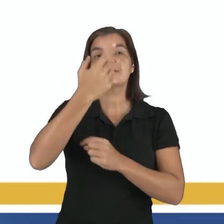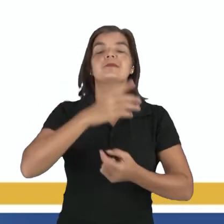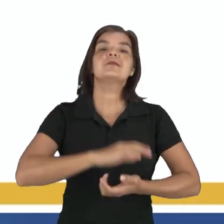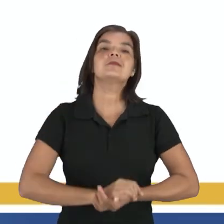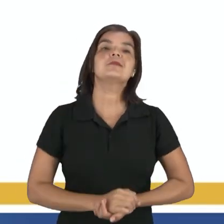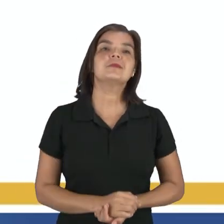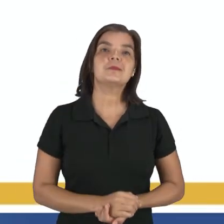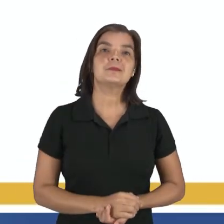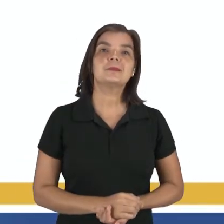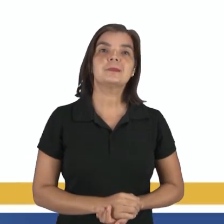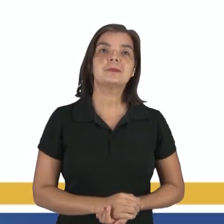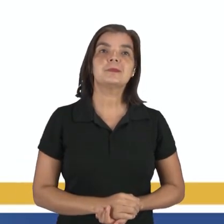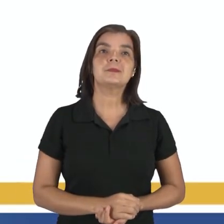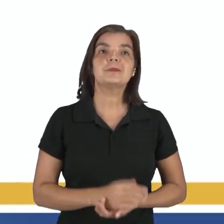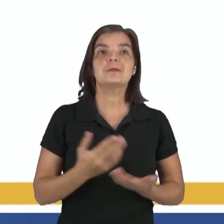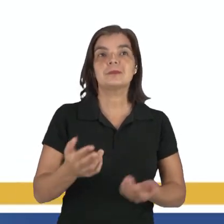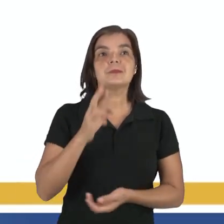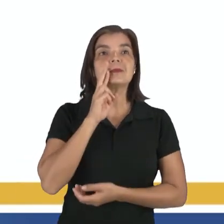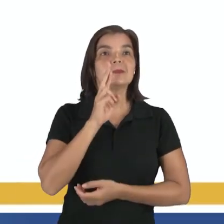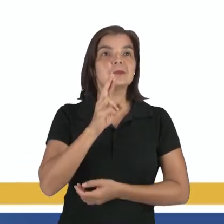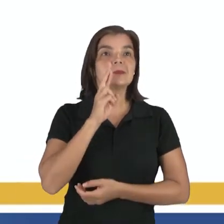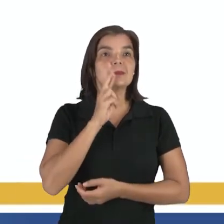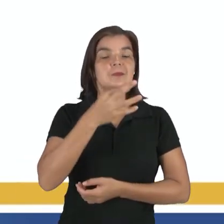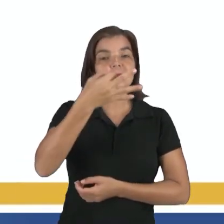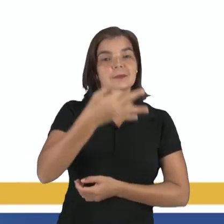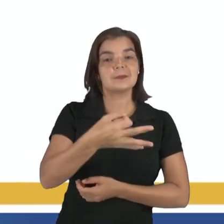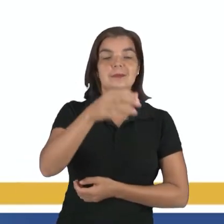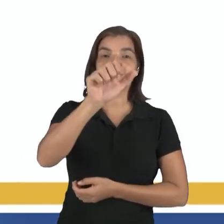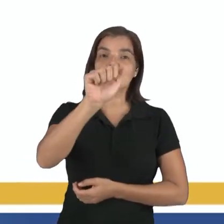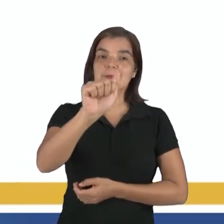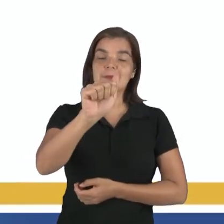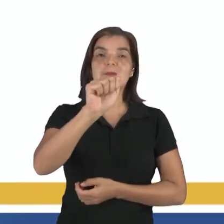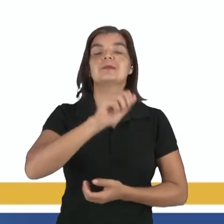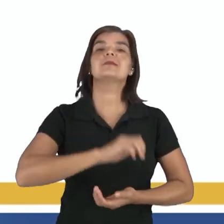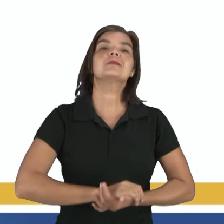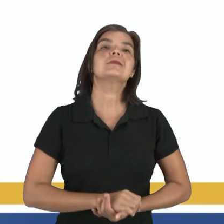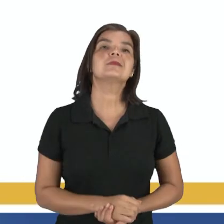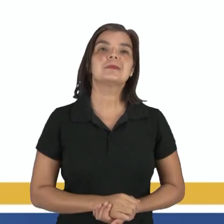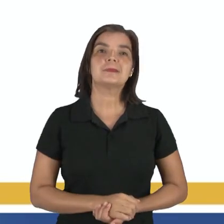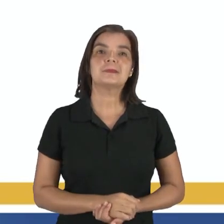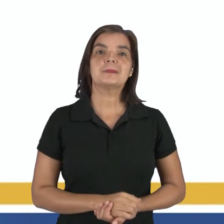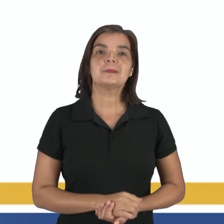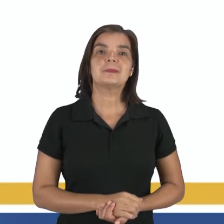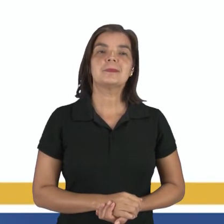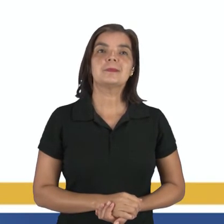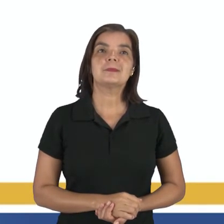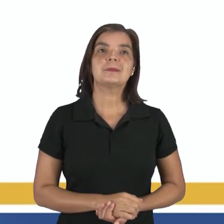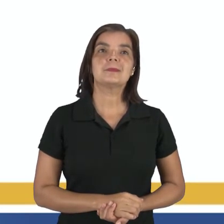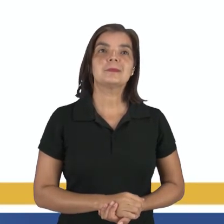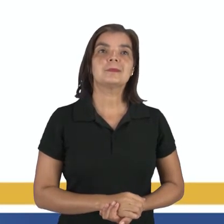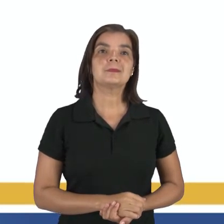90 km por hora com isso a nossa resposta correta é a letra a